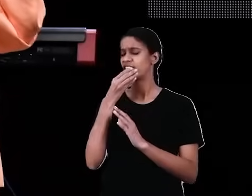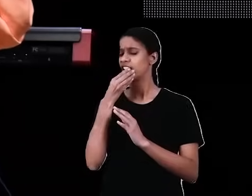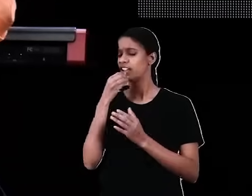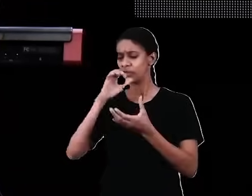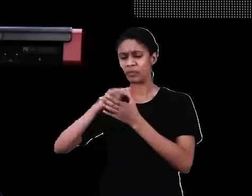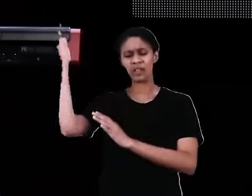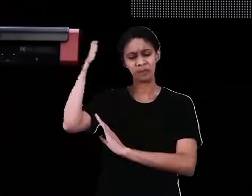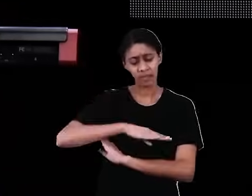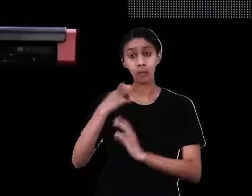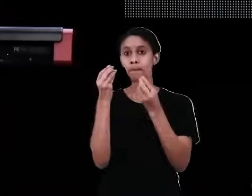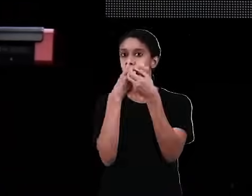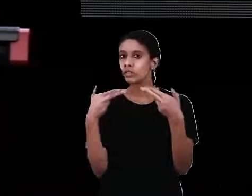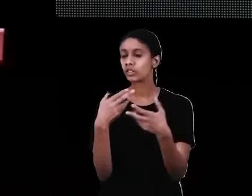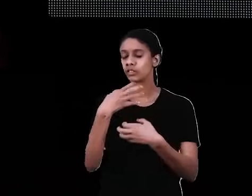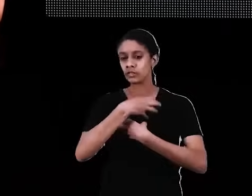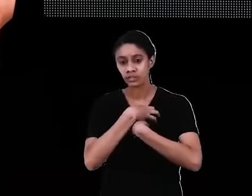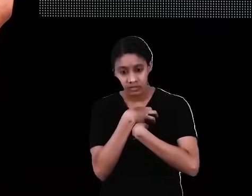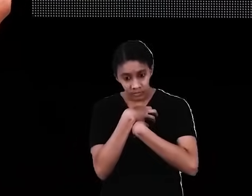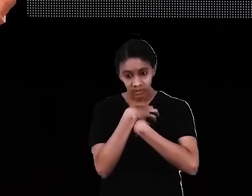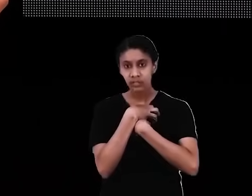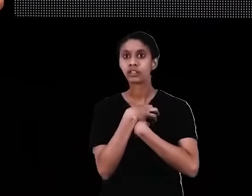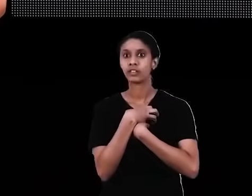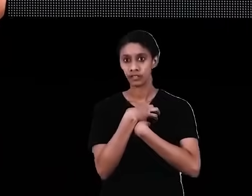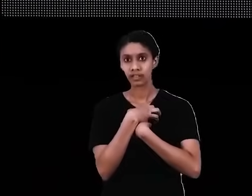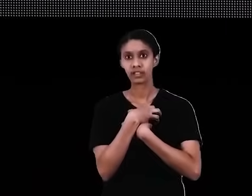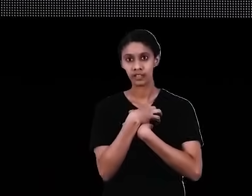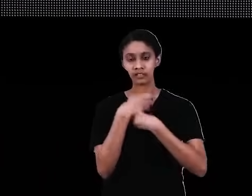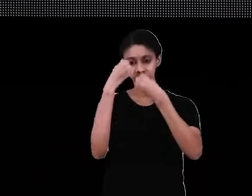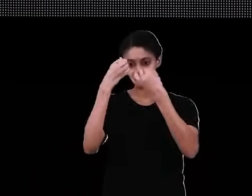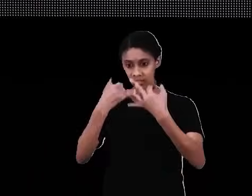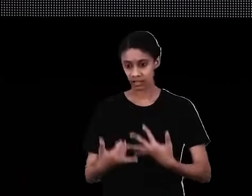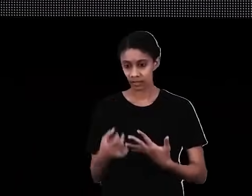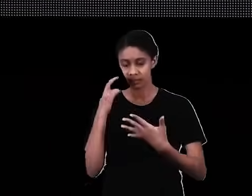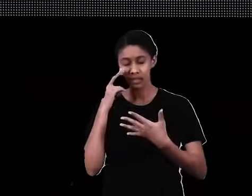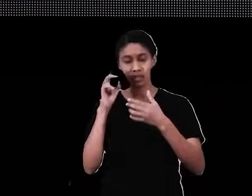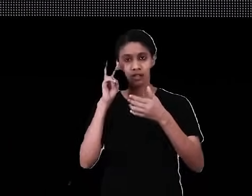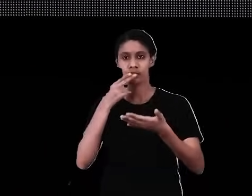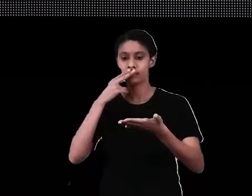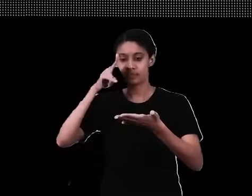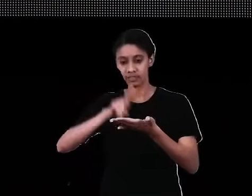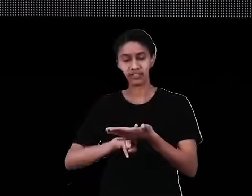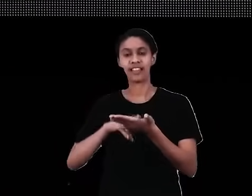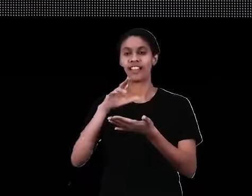e tantas coisas. Gente, eu fiquei tão conduída com aquele relato que eu escrevi aquela carta aos